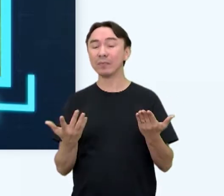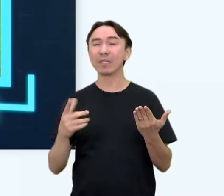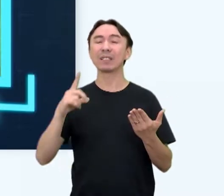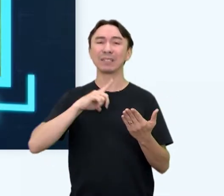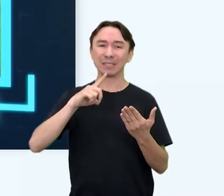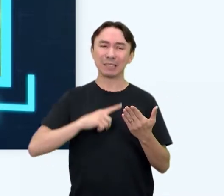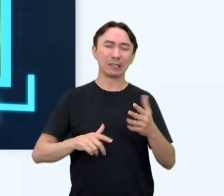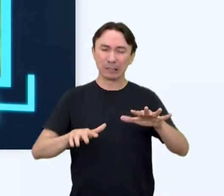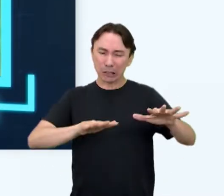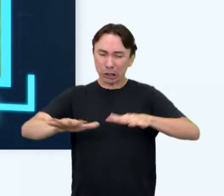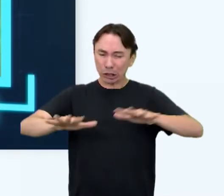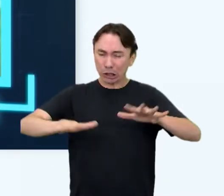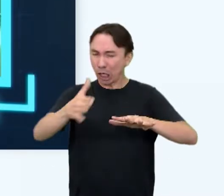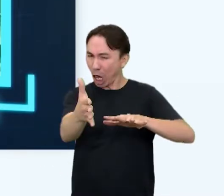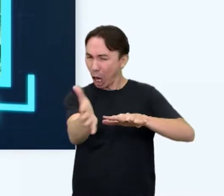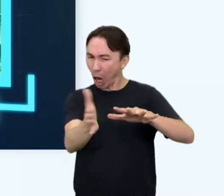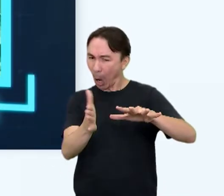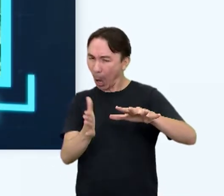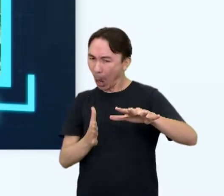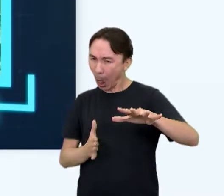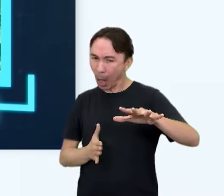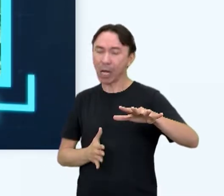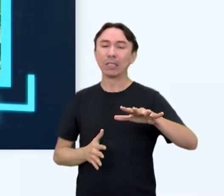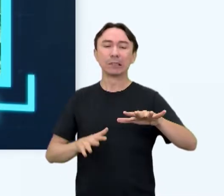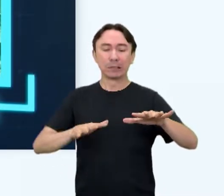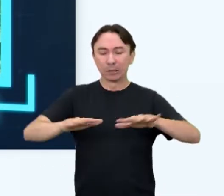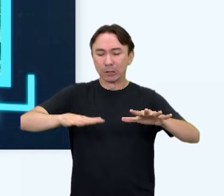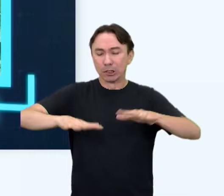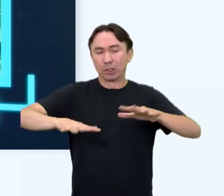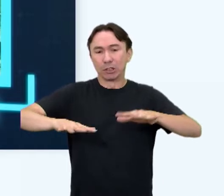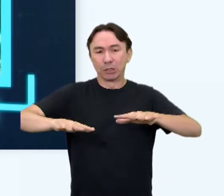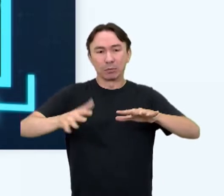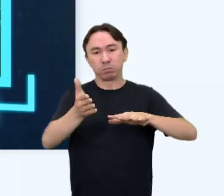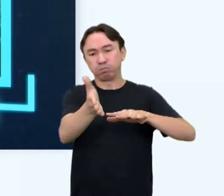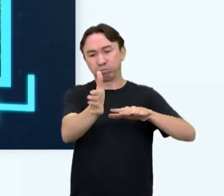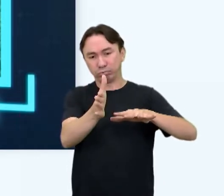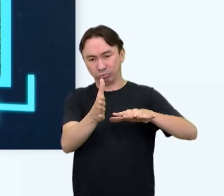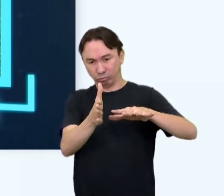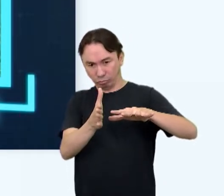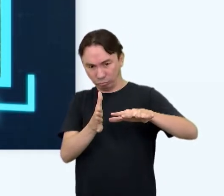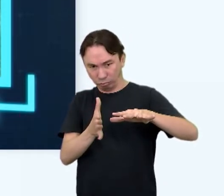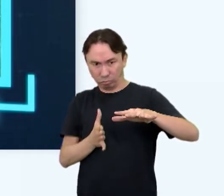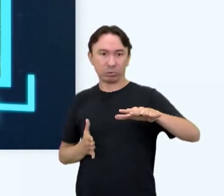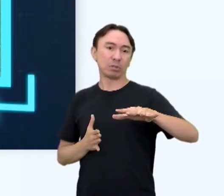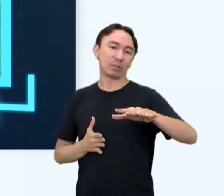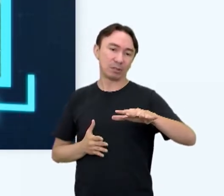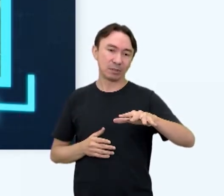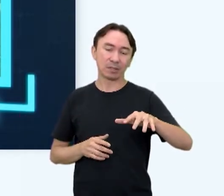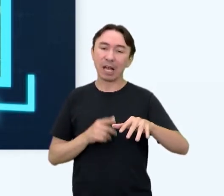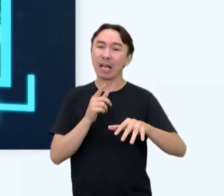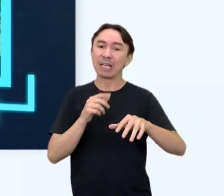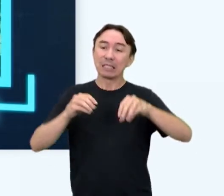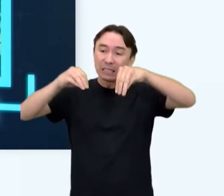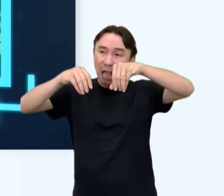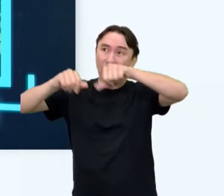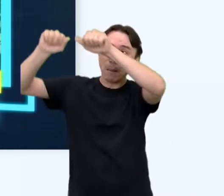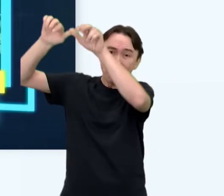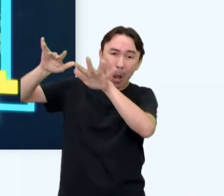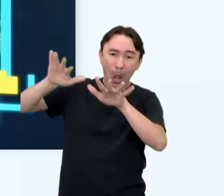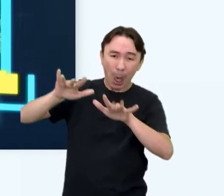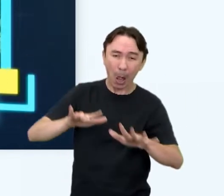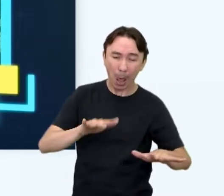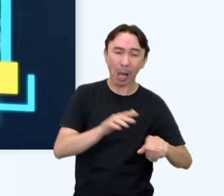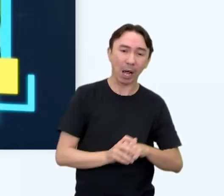abalo sísmico estão a vibração do solo, a abertura de falhas no chão, deslizamento de terra,